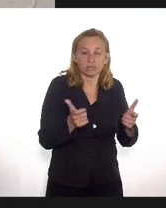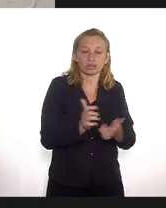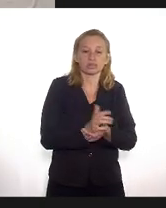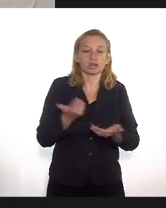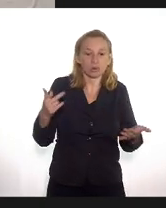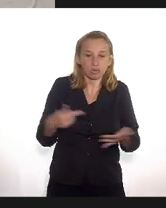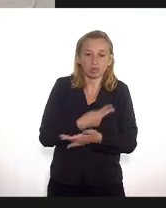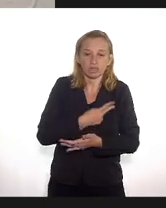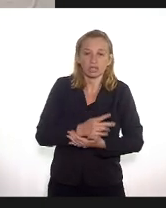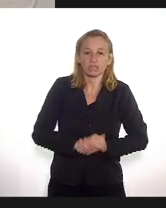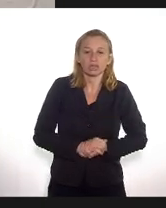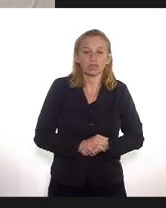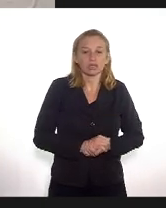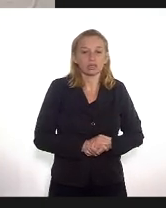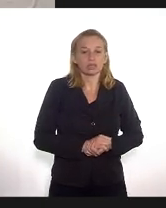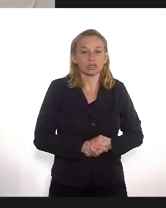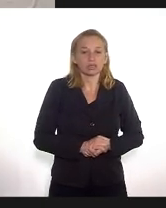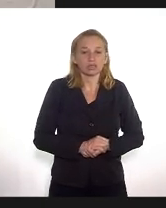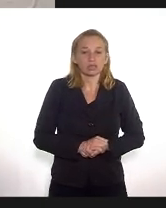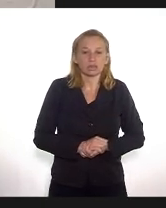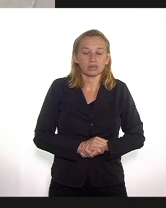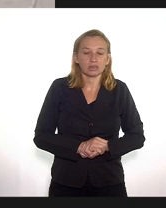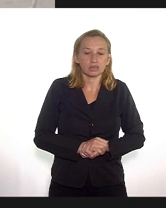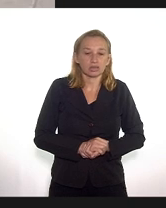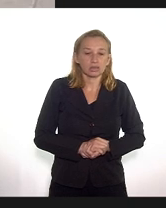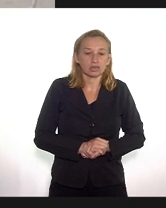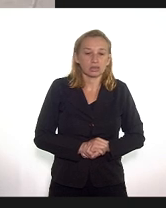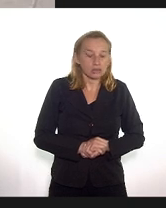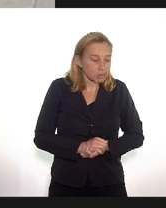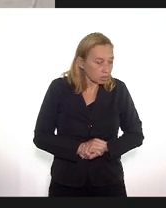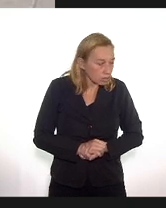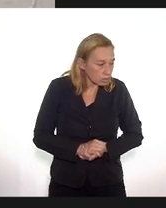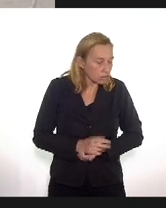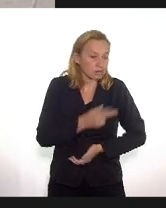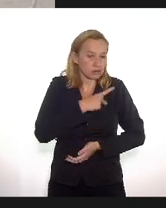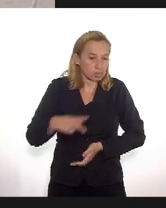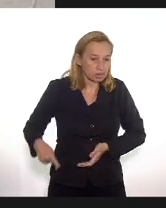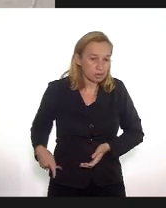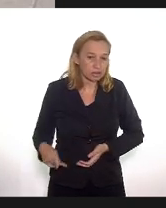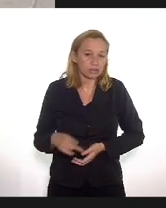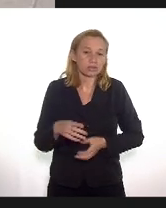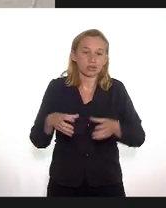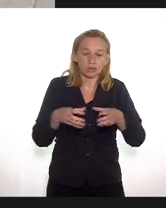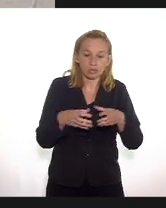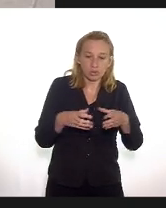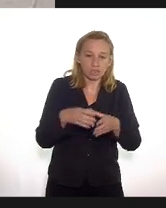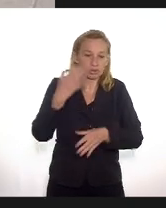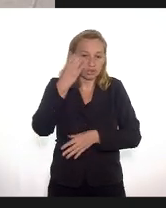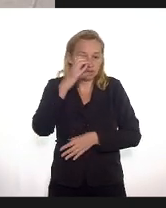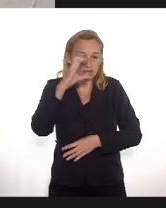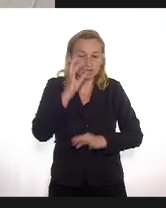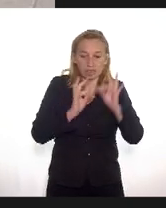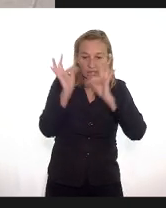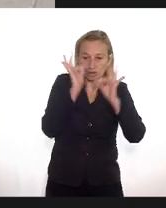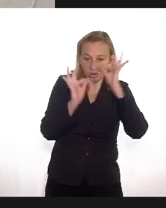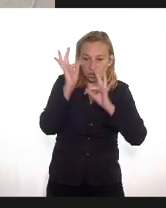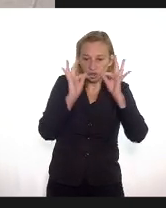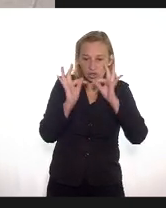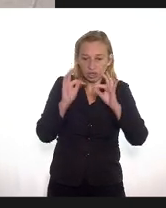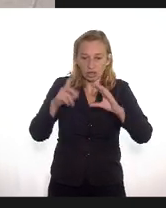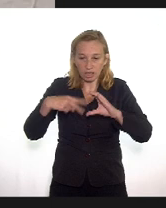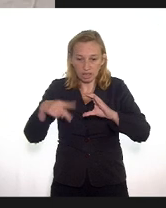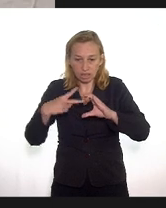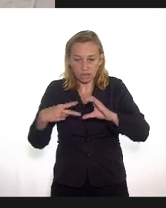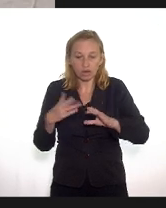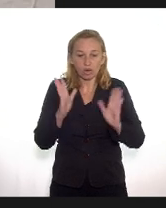isso aconteça, que você tenha bolsa. Inclusive, a gente encaminhou com o presidente da Comissão de Ciência e Tecnologia da Câmara, que hoje é o deputado